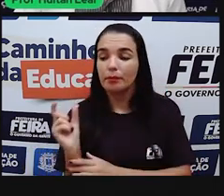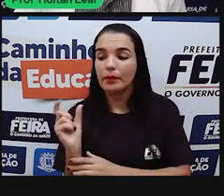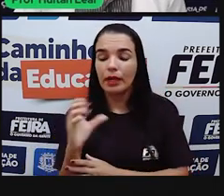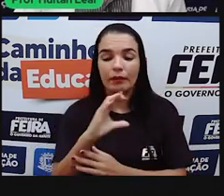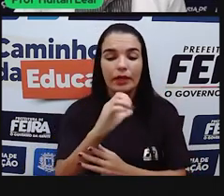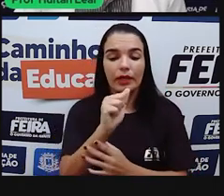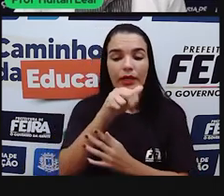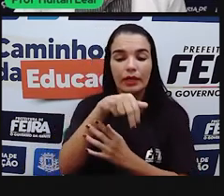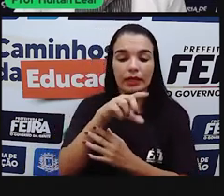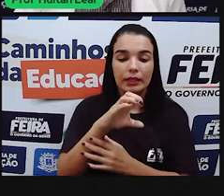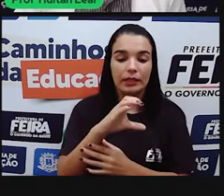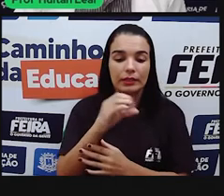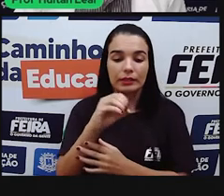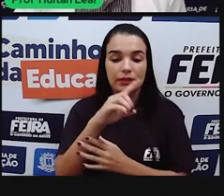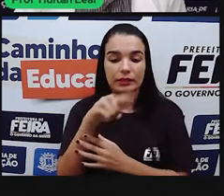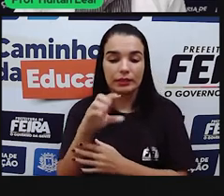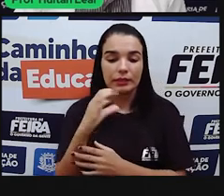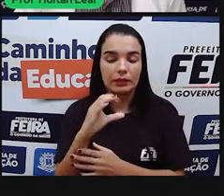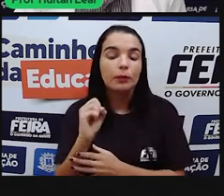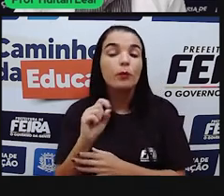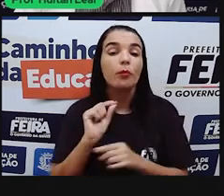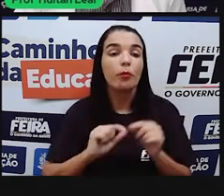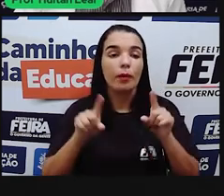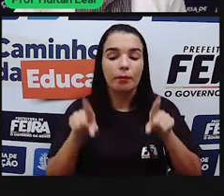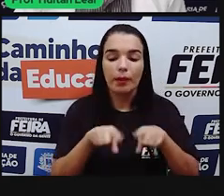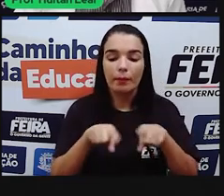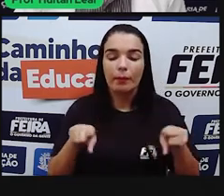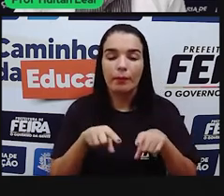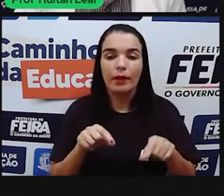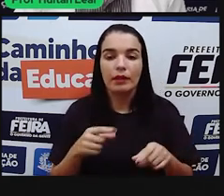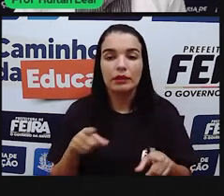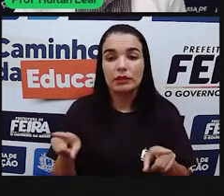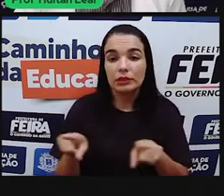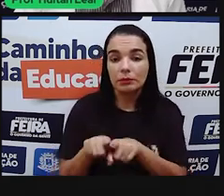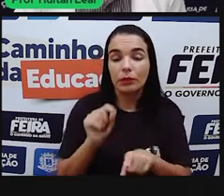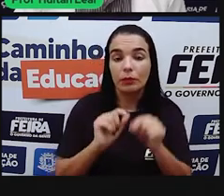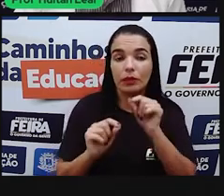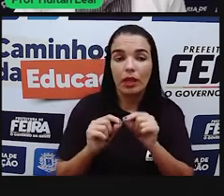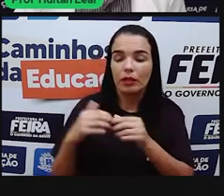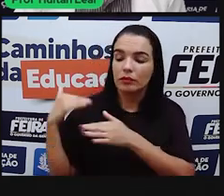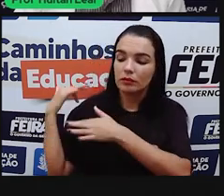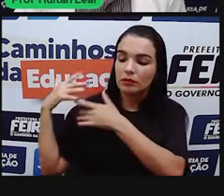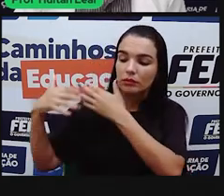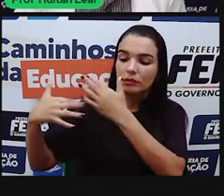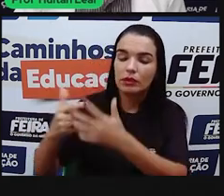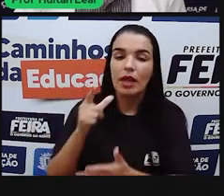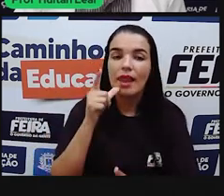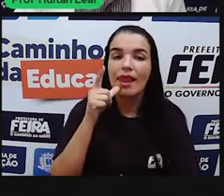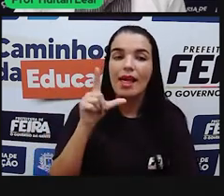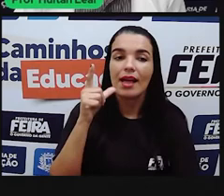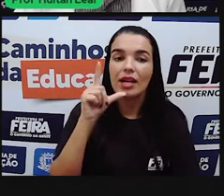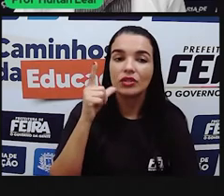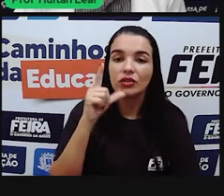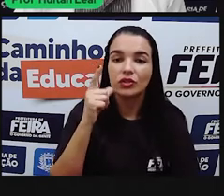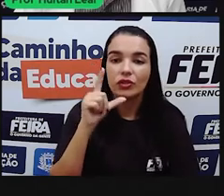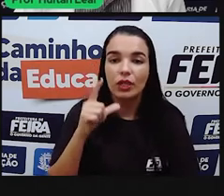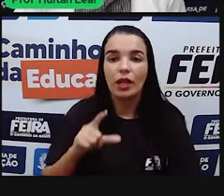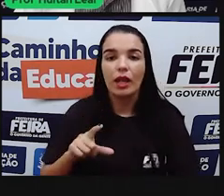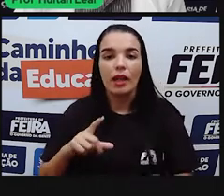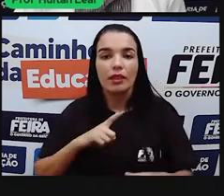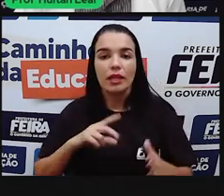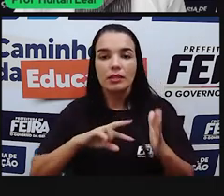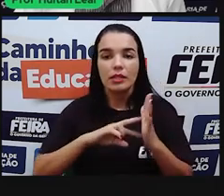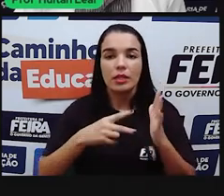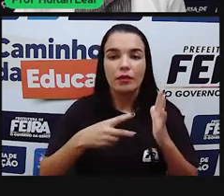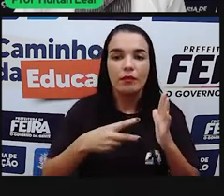palavra canção vem do latim cancio, que significa cantiga ou encantamento, mas também pode vir